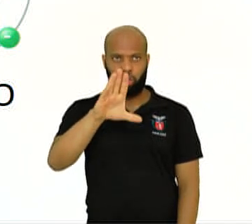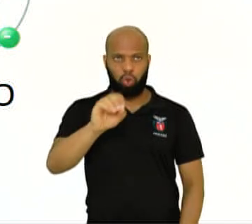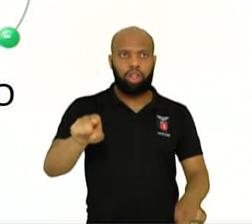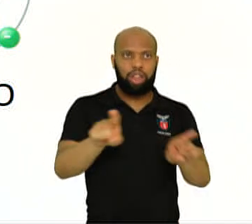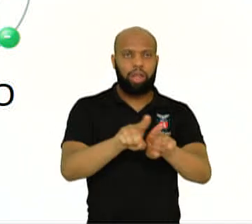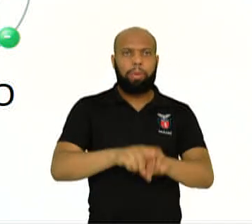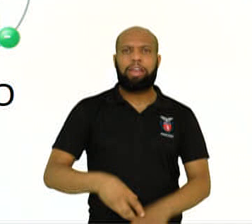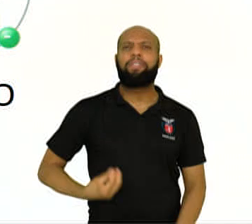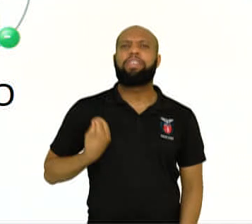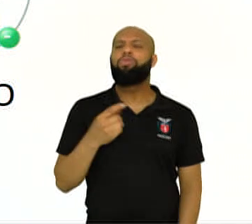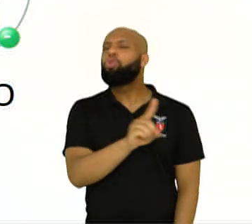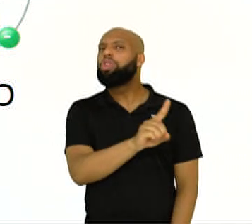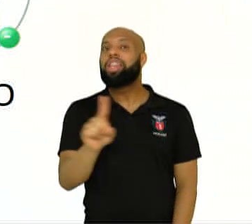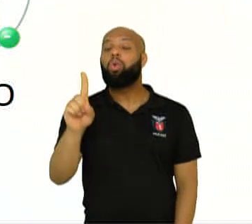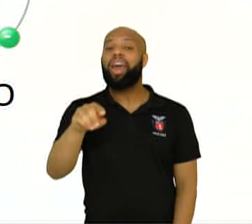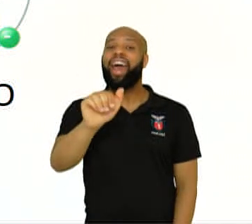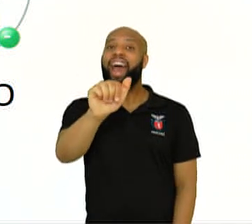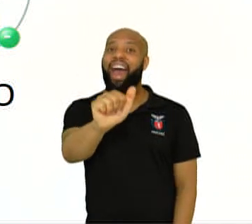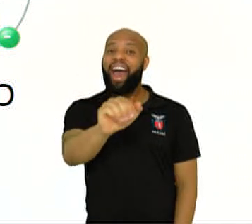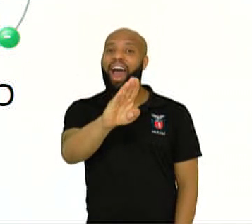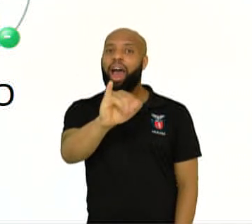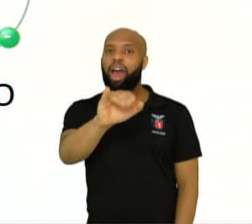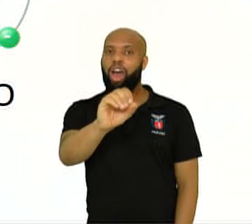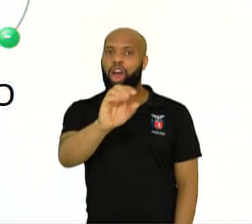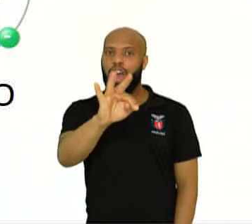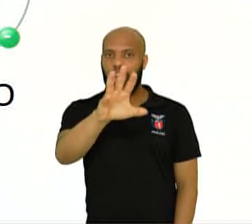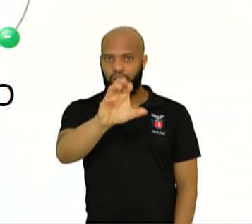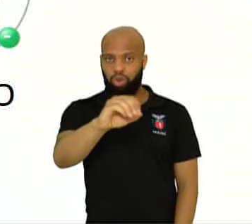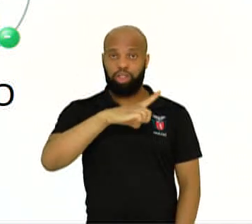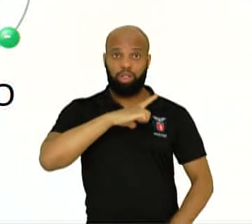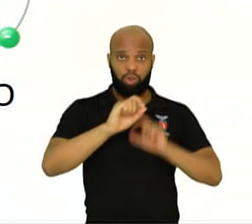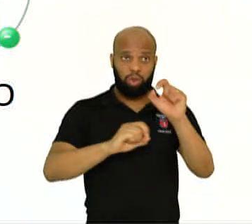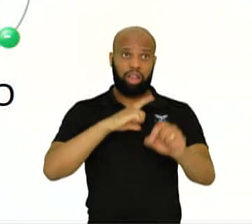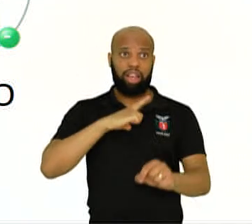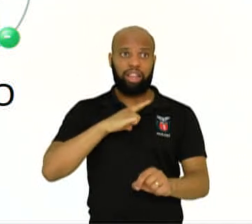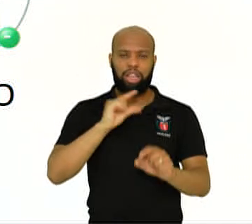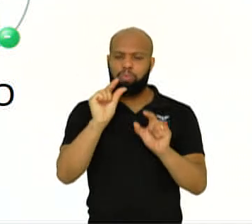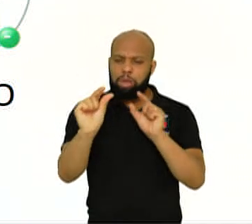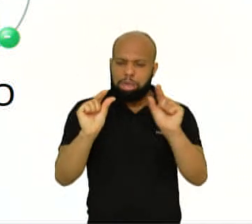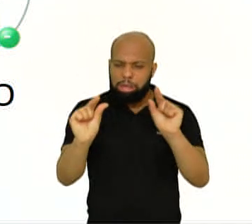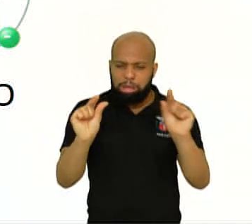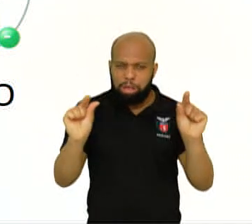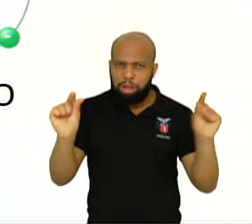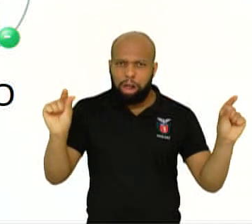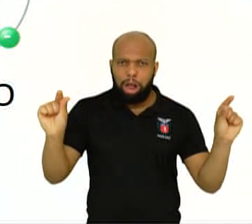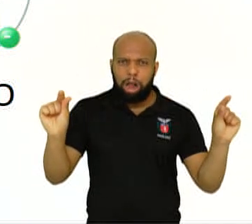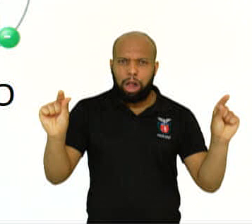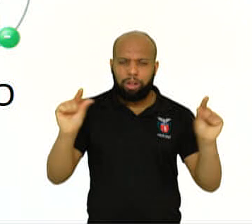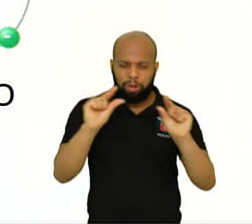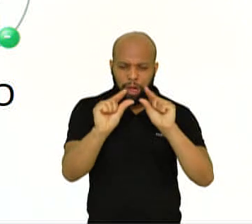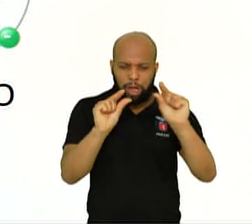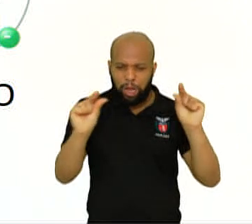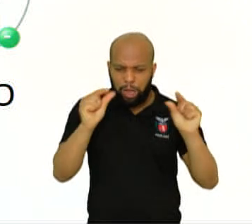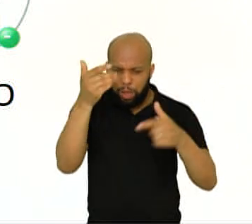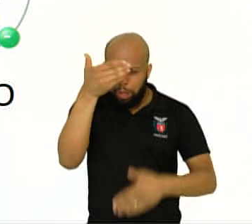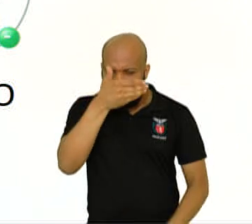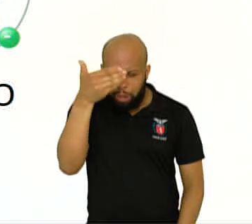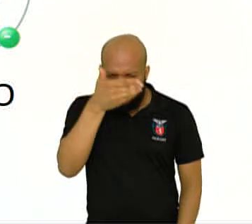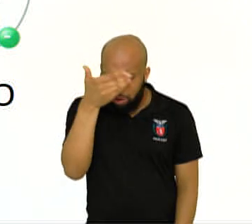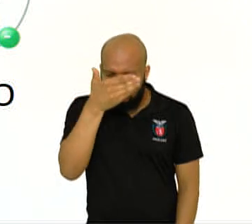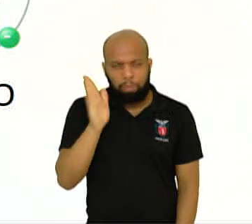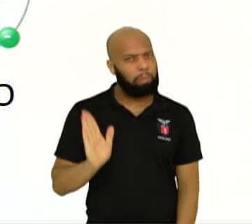vivos, abióticos, são constituídos por partículas minúsculas e